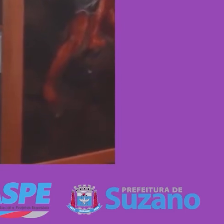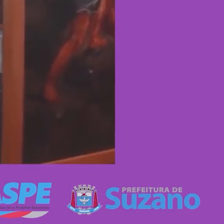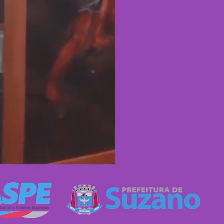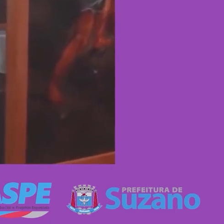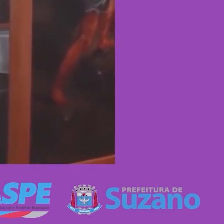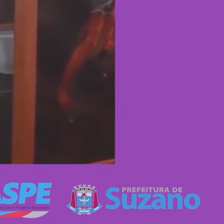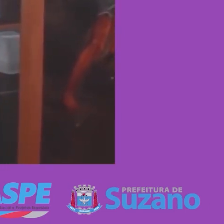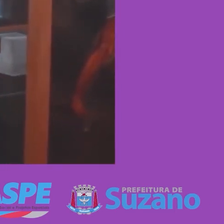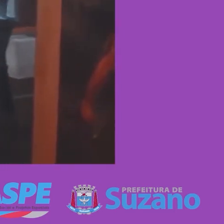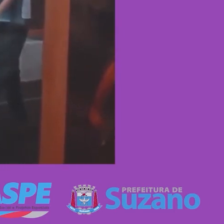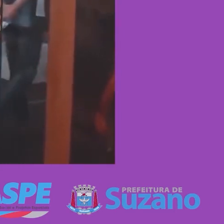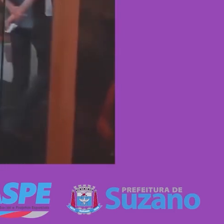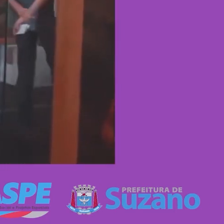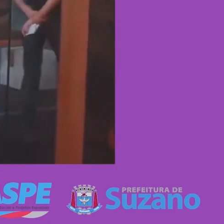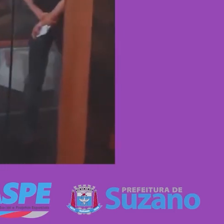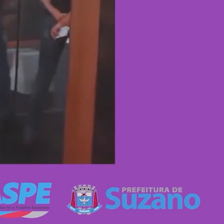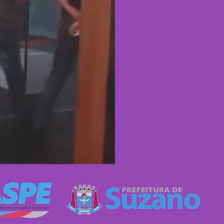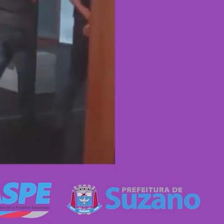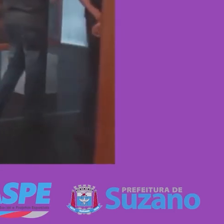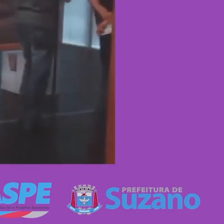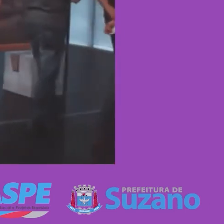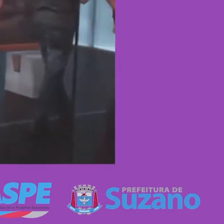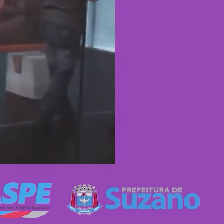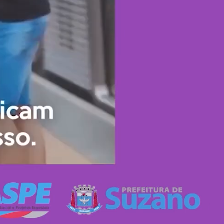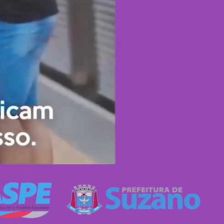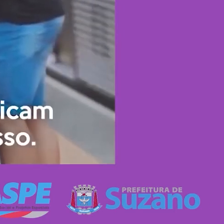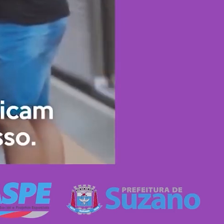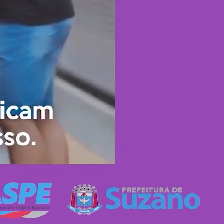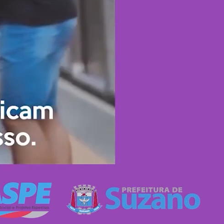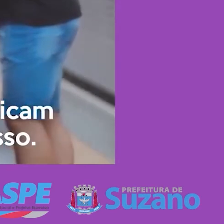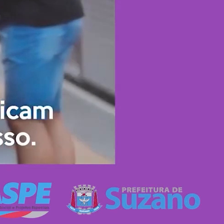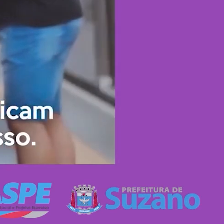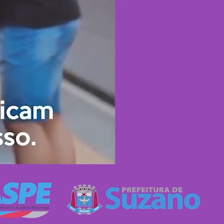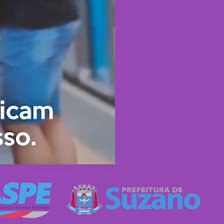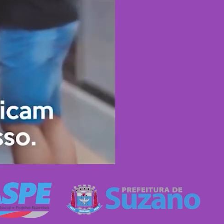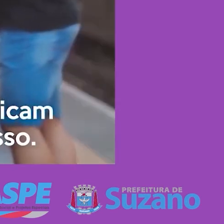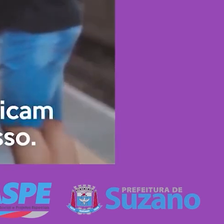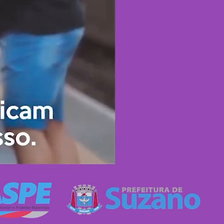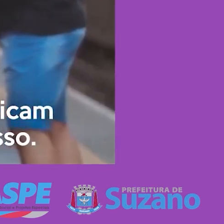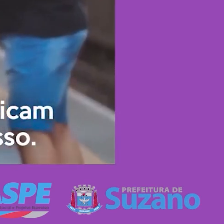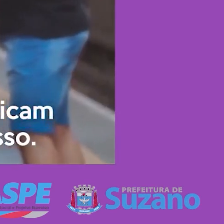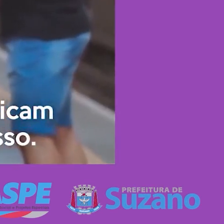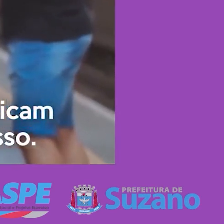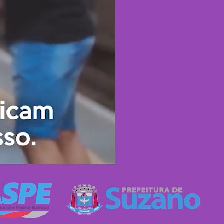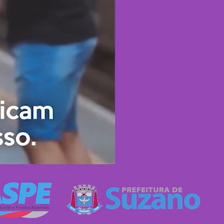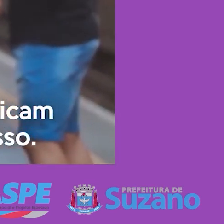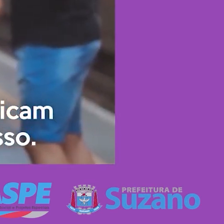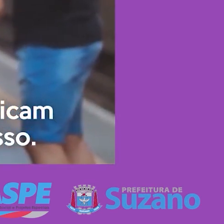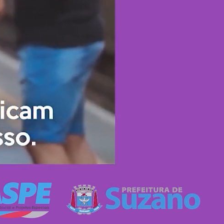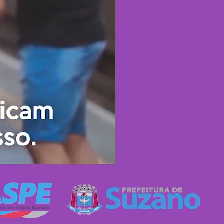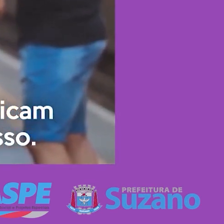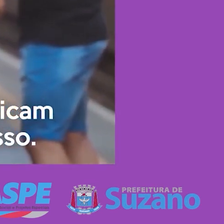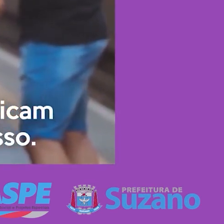somos pessoas que conversam com mímicas ou com gestos. Não somos apenas pessoas que se comunicam com as mãos.